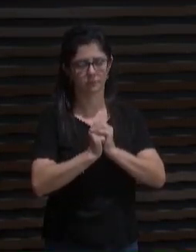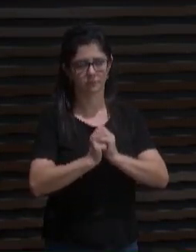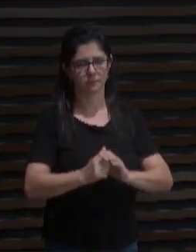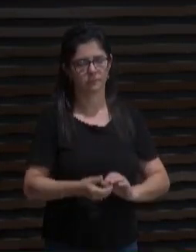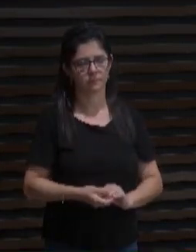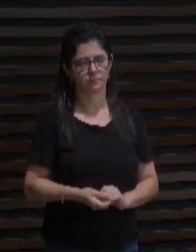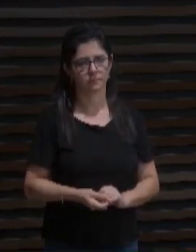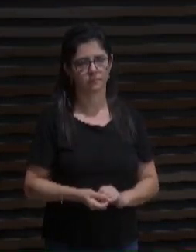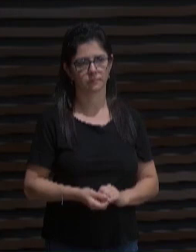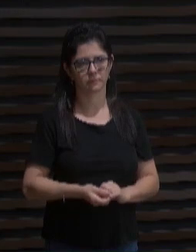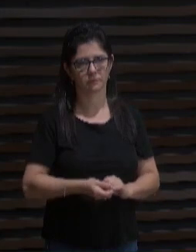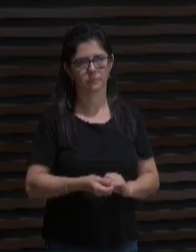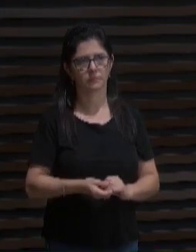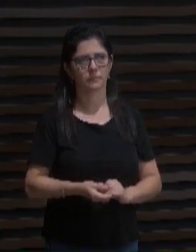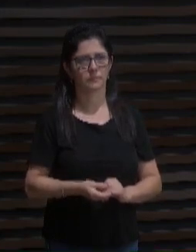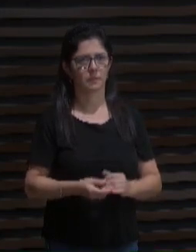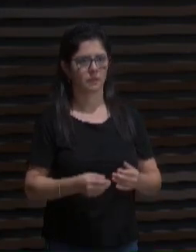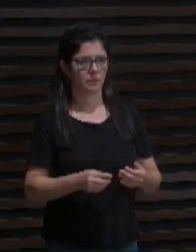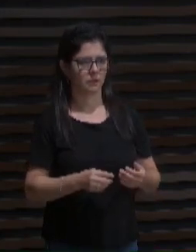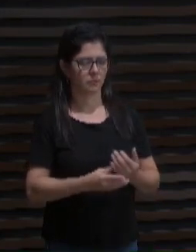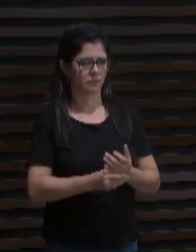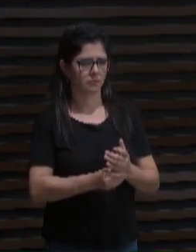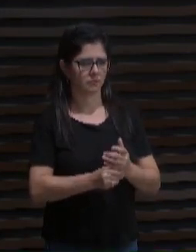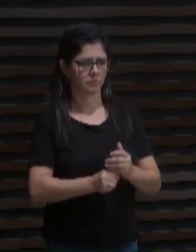Eu coloquei várias frases de alguns irmãos